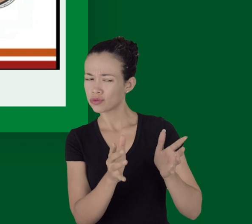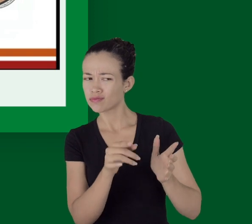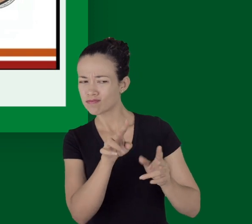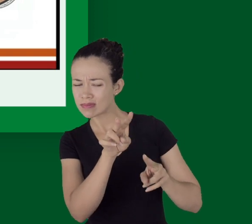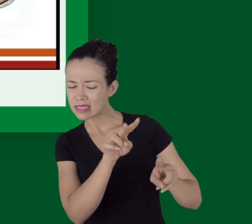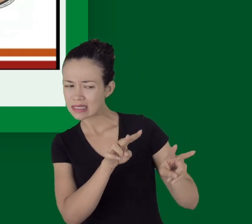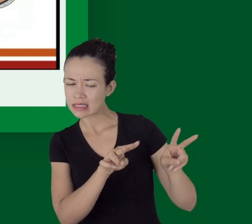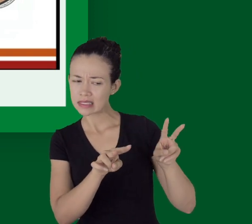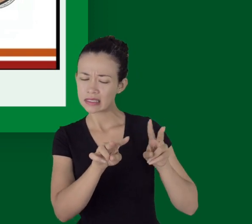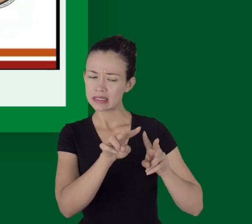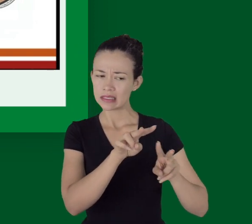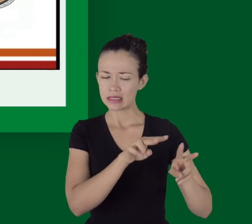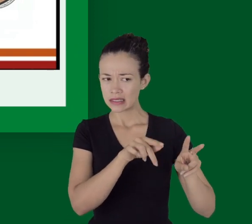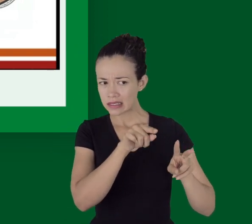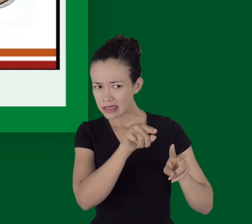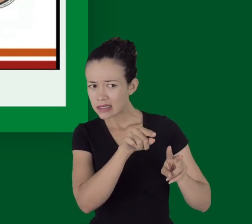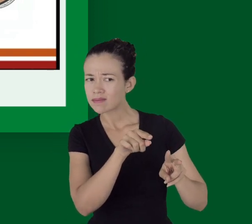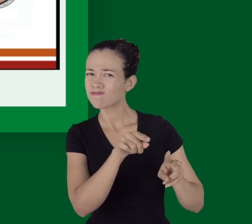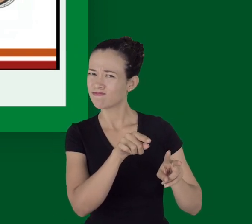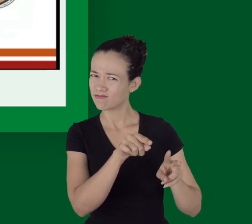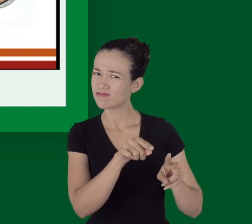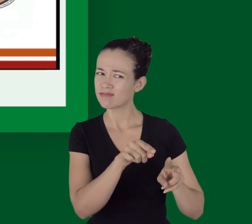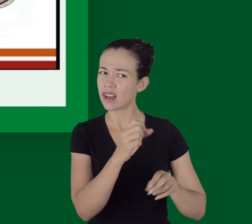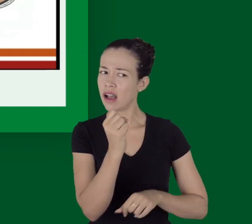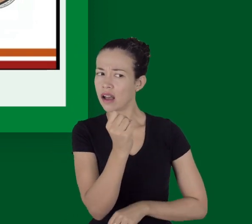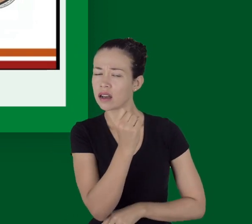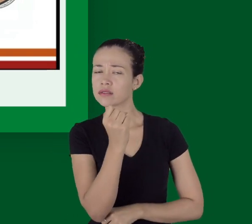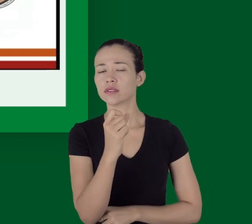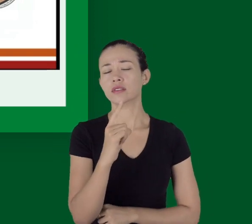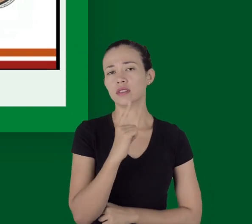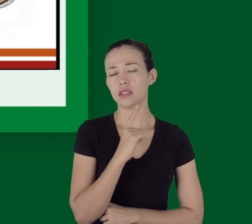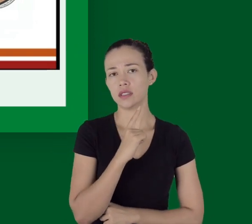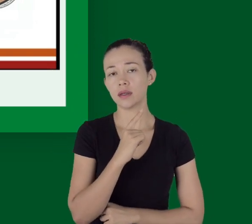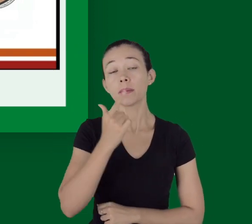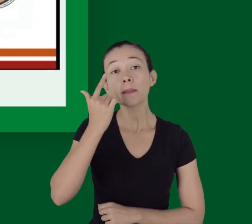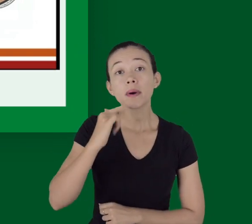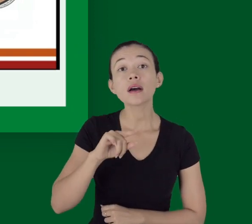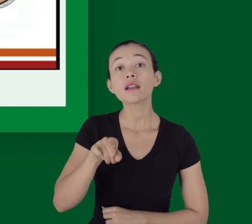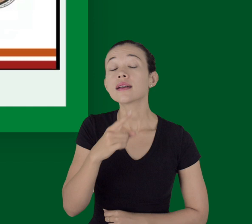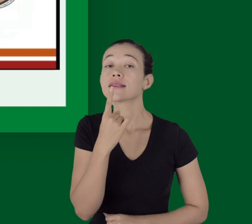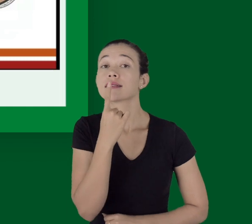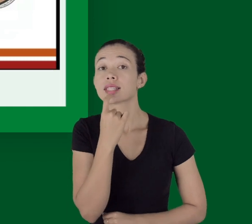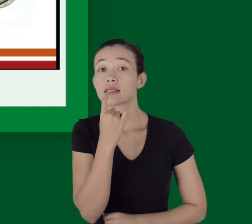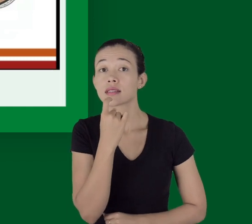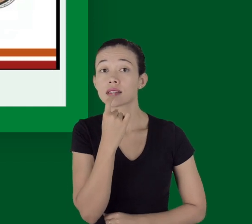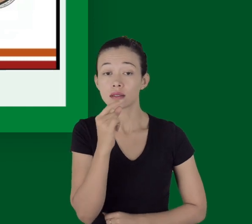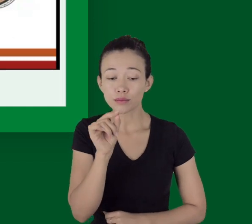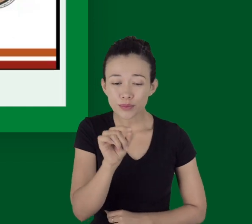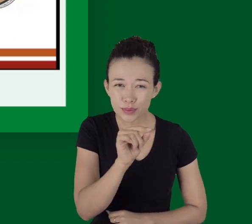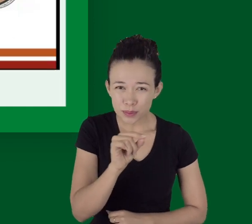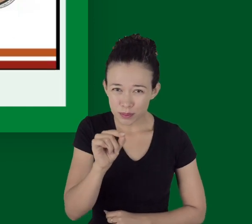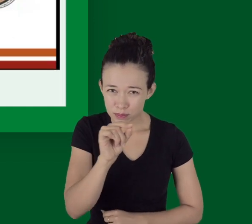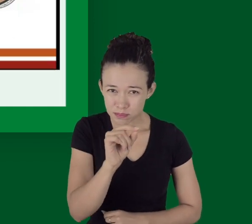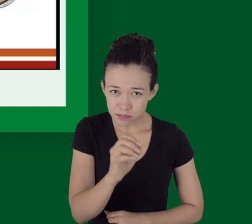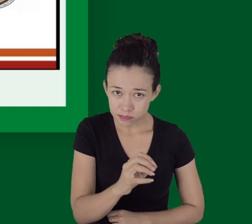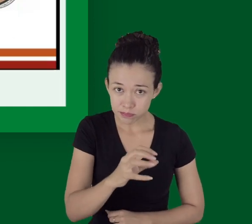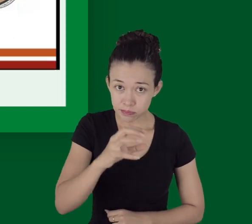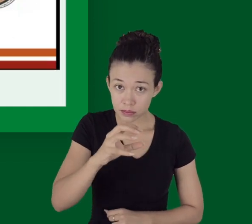com uma clínica mais acentuada, mas ele é um hematoma que